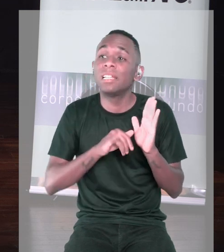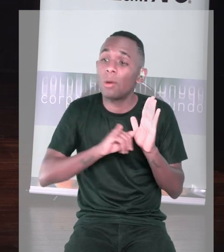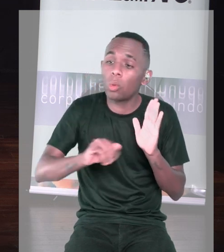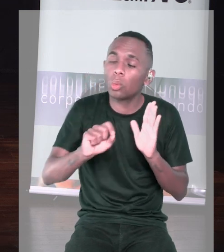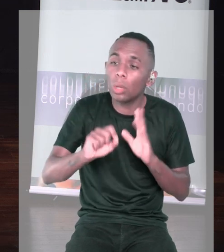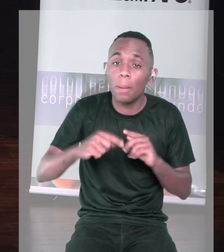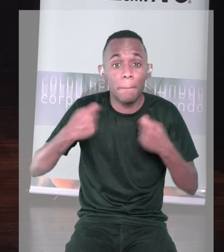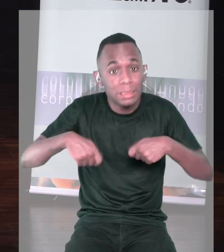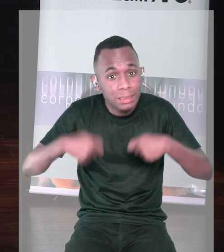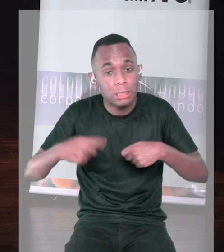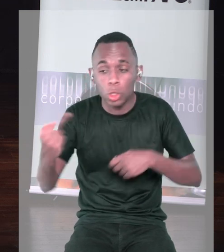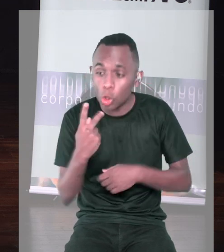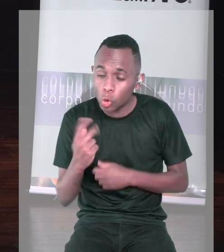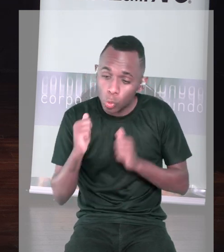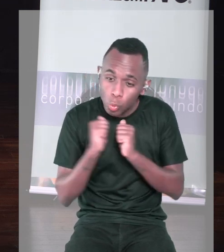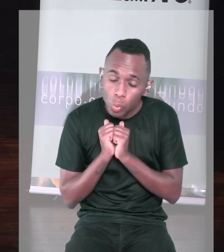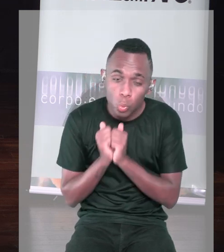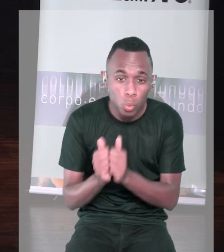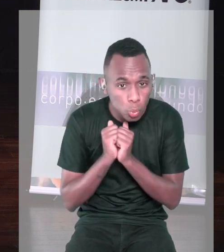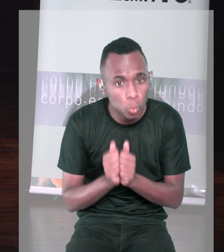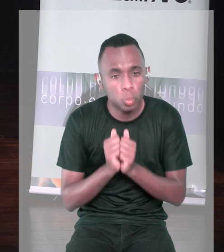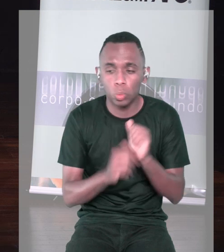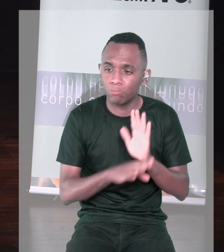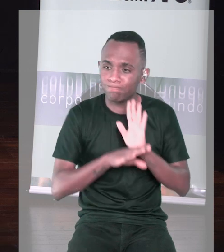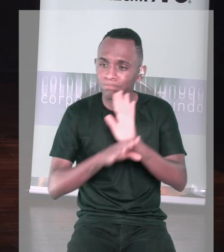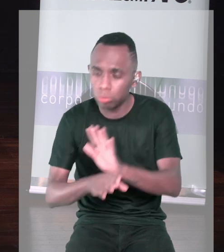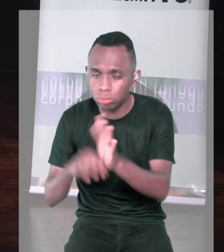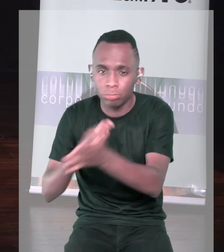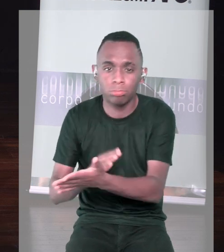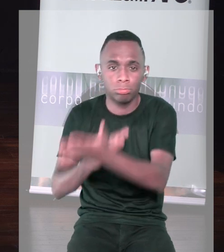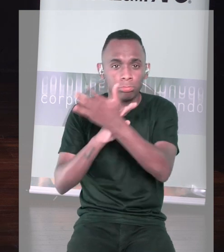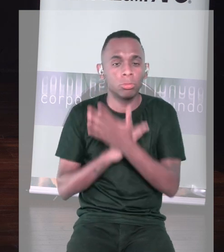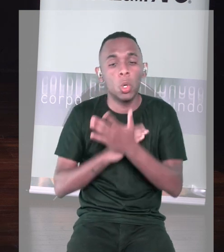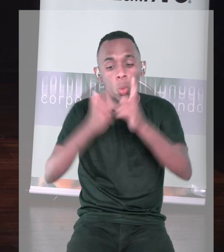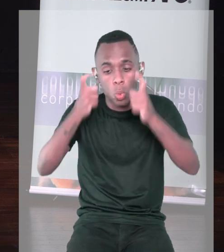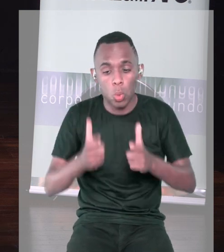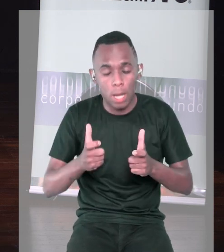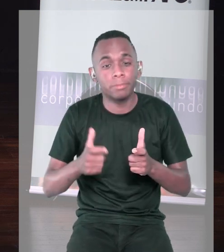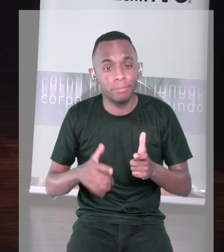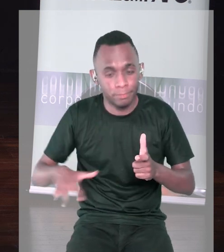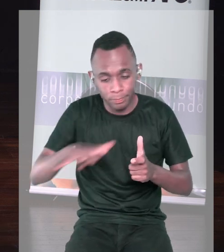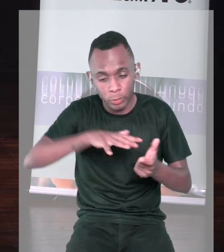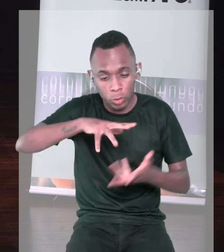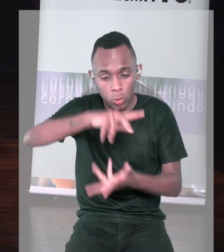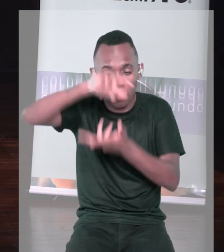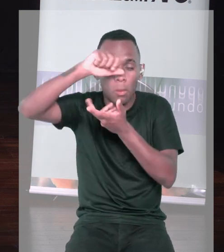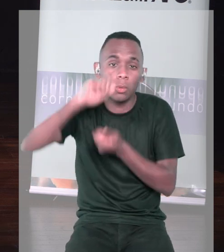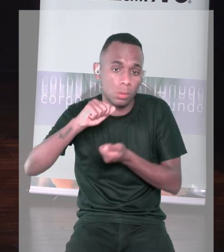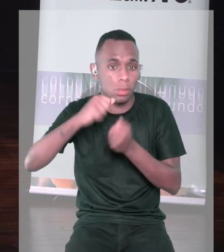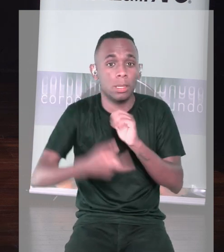Ele conta: precisávamos criar juntos, um pelo outro, o lugar no mundo